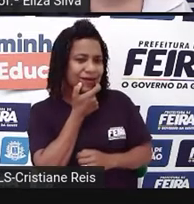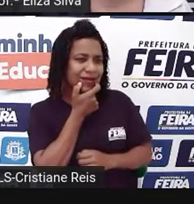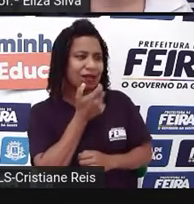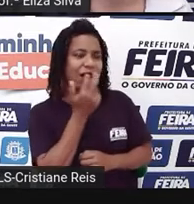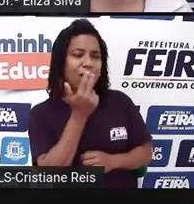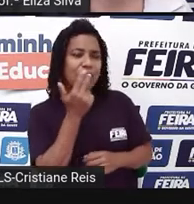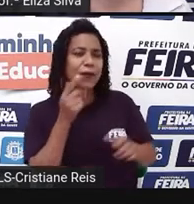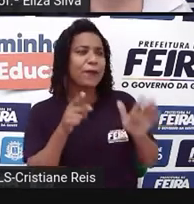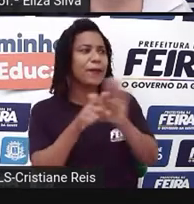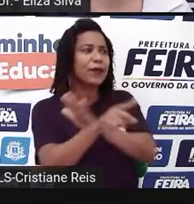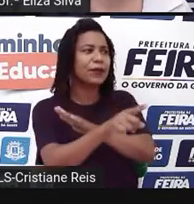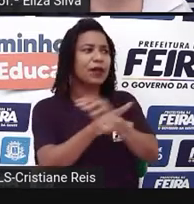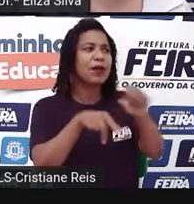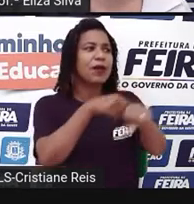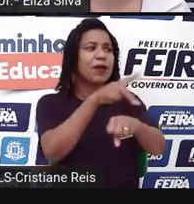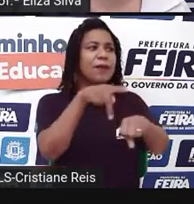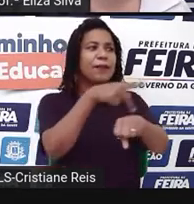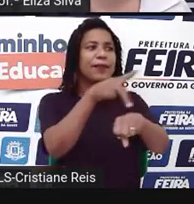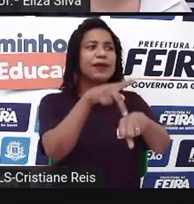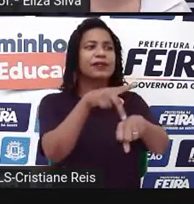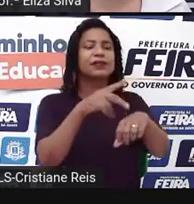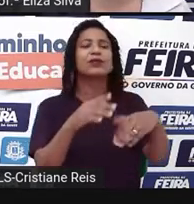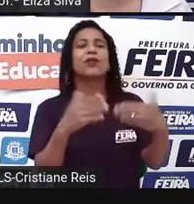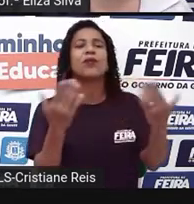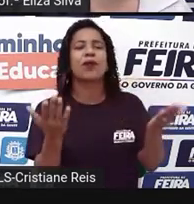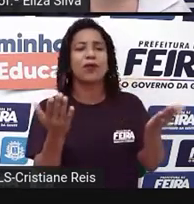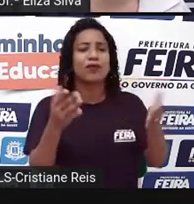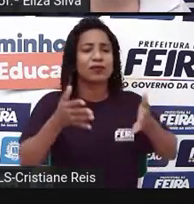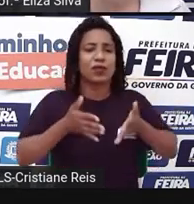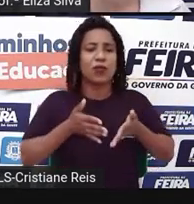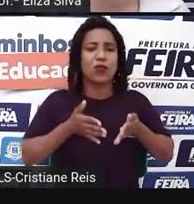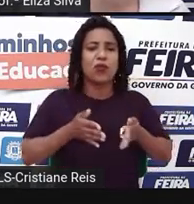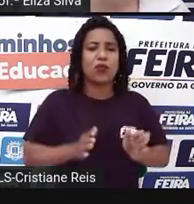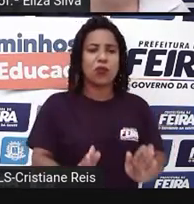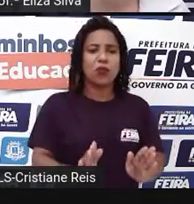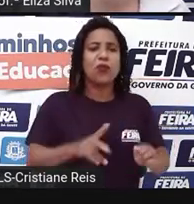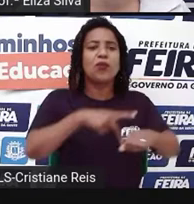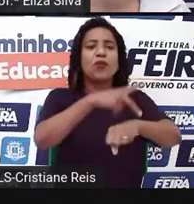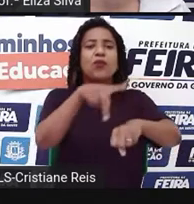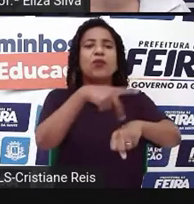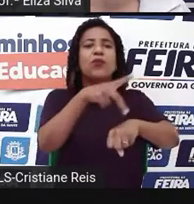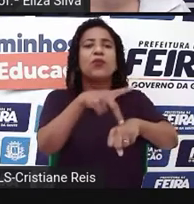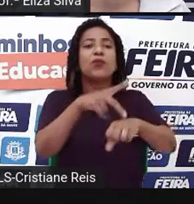o país onde ela mora, onde ela nasceu, a nacionalidade dela?